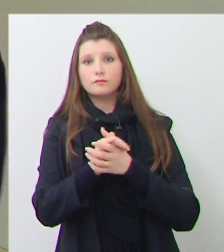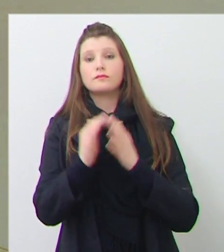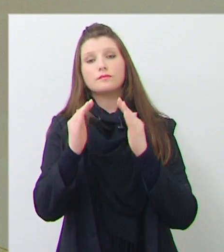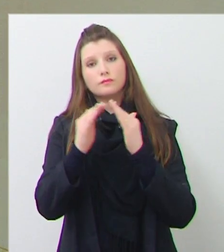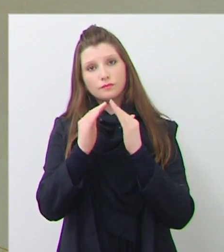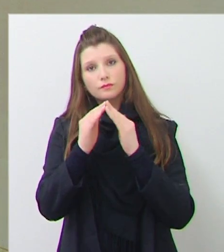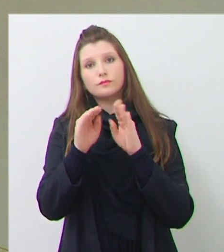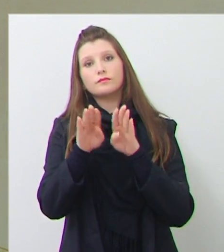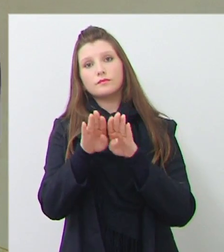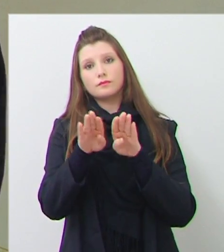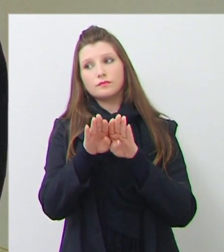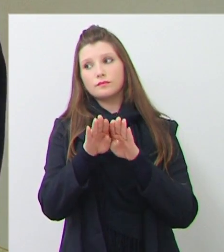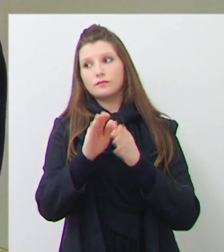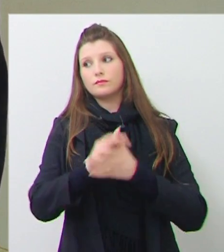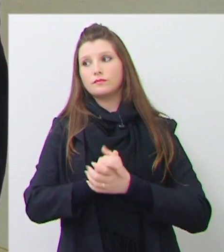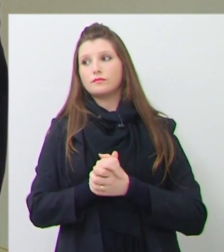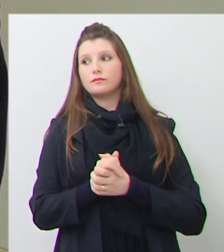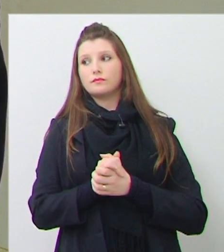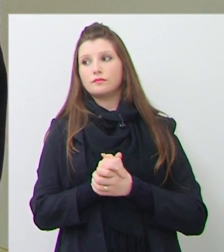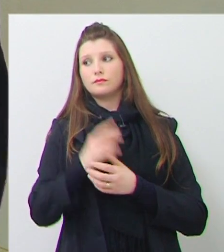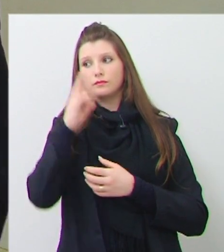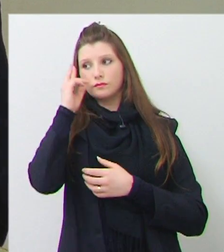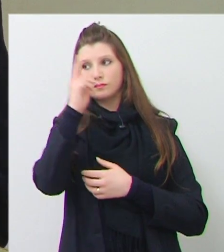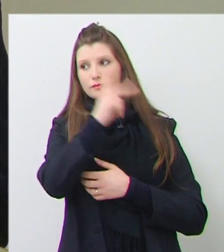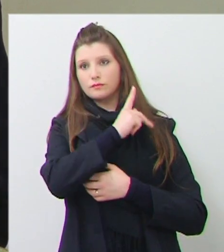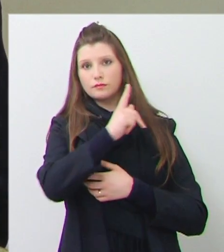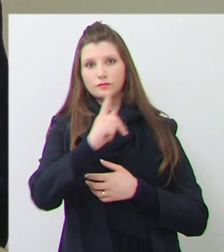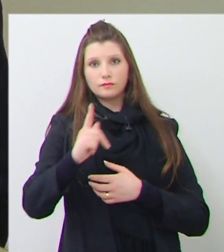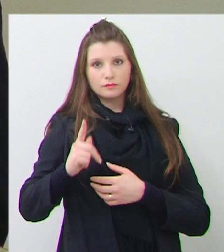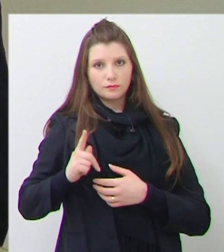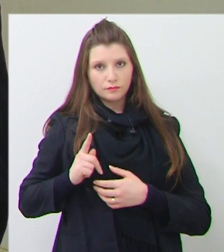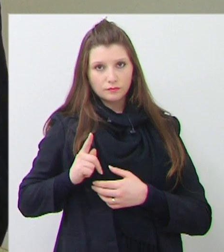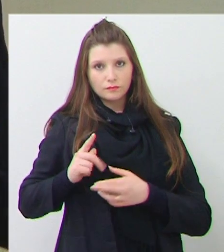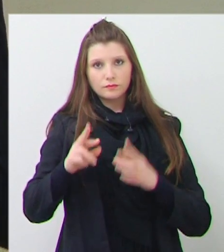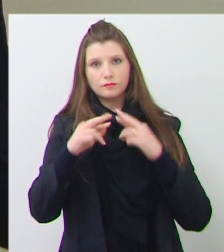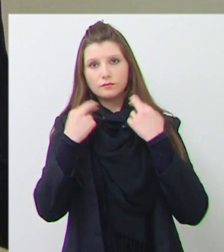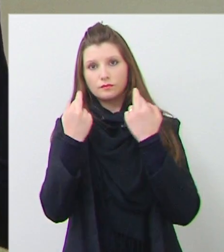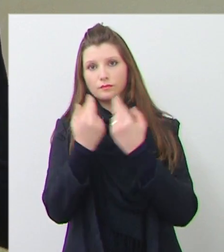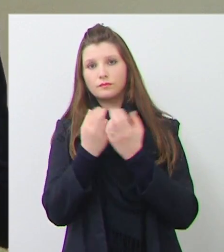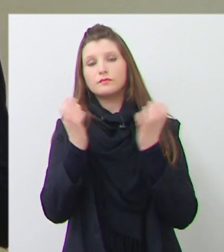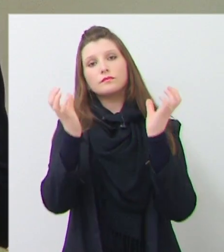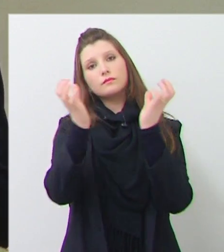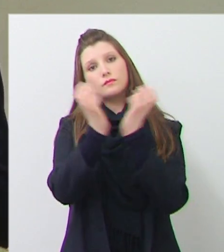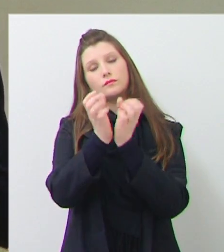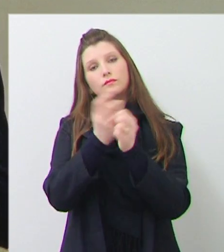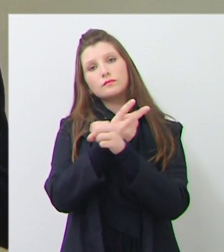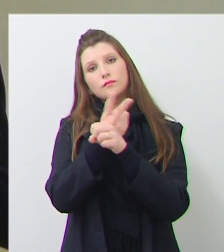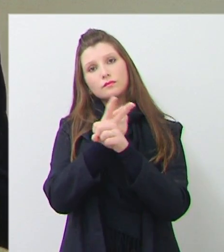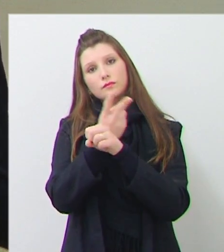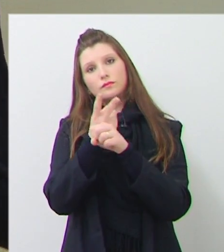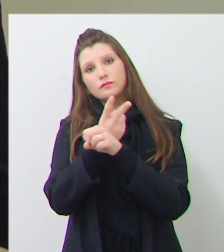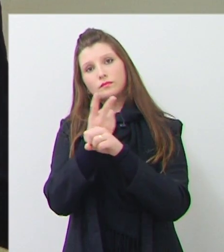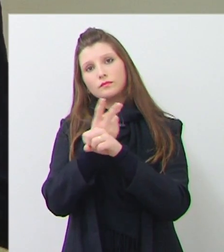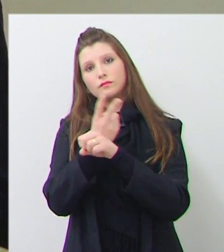casas. Senhor presidente, em reunião com a comissão de fiscalização, Camila do Nascimento,